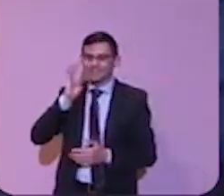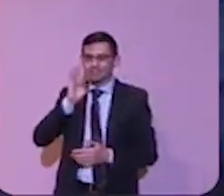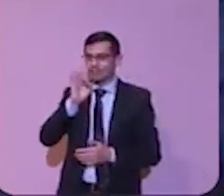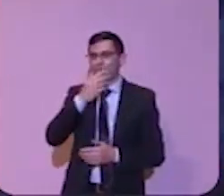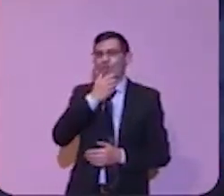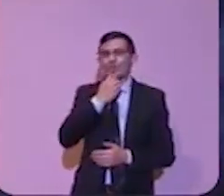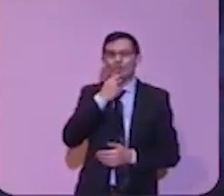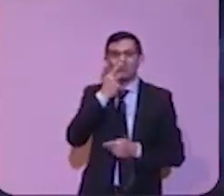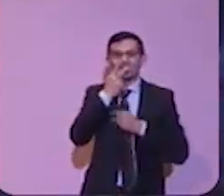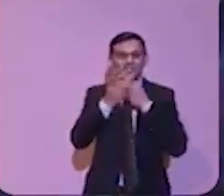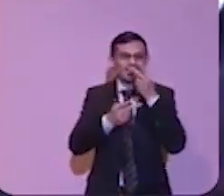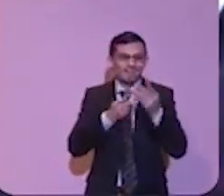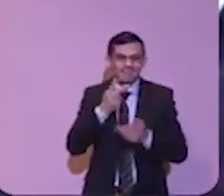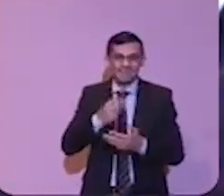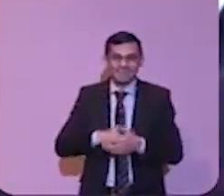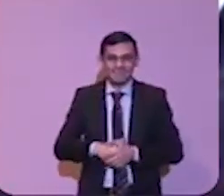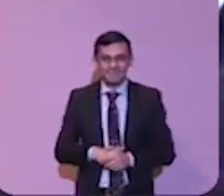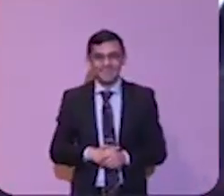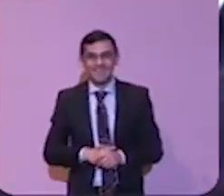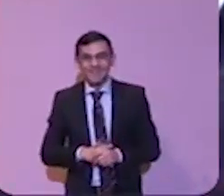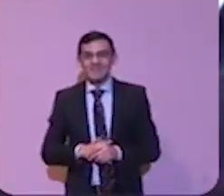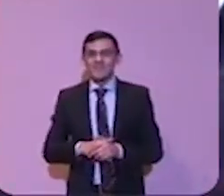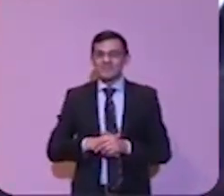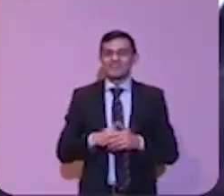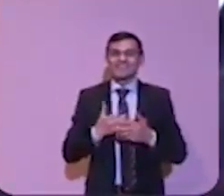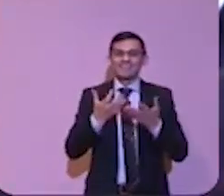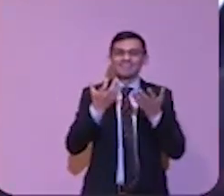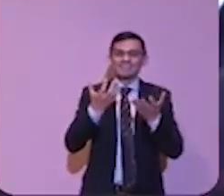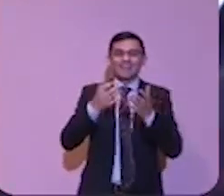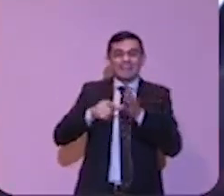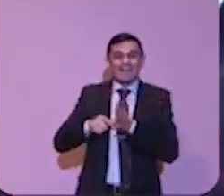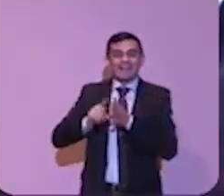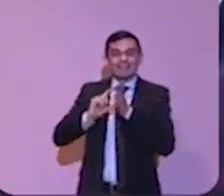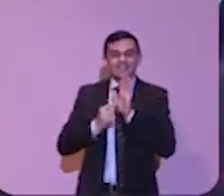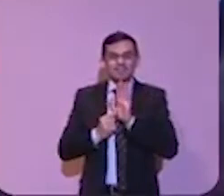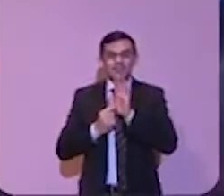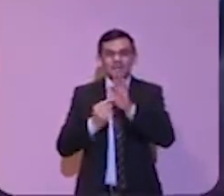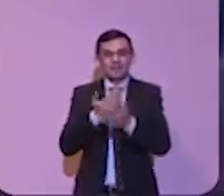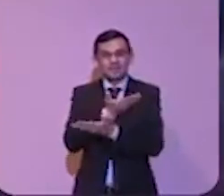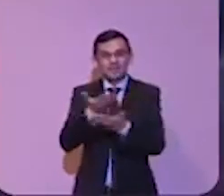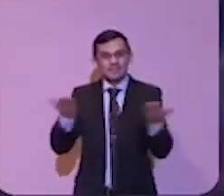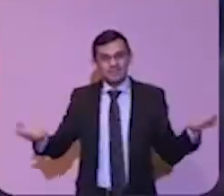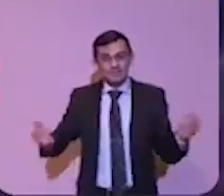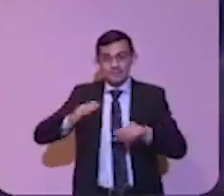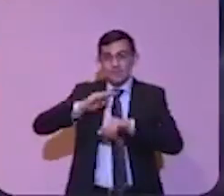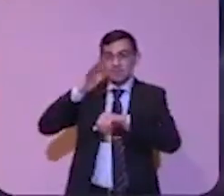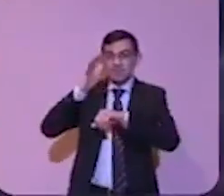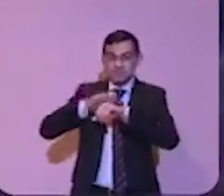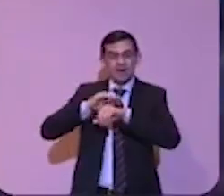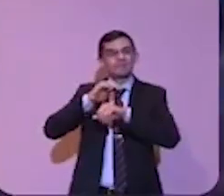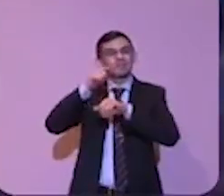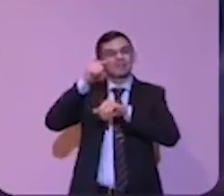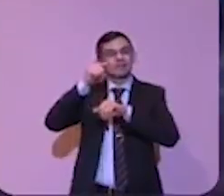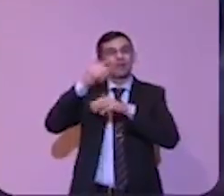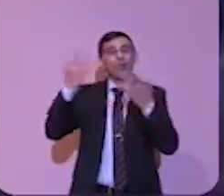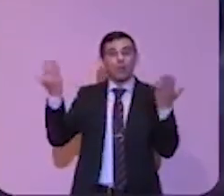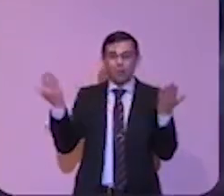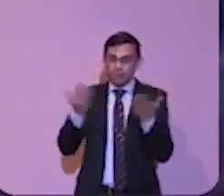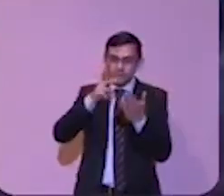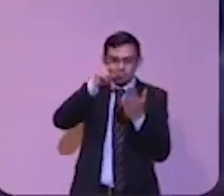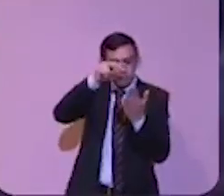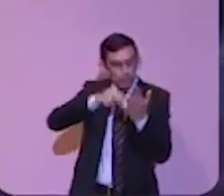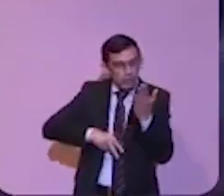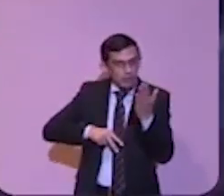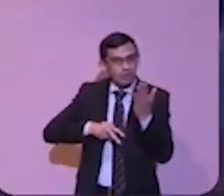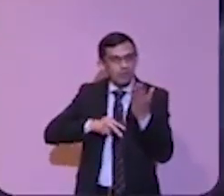Só os homens falando aleluia. Gente, eu queria antes indicar para vocês mais uma vez. Hoje eu li